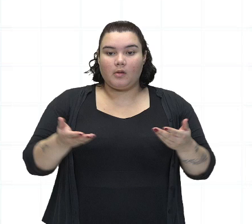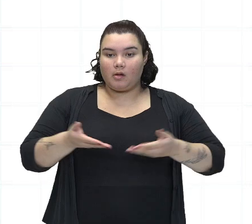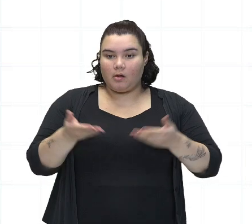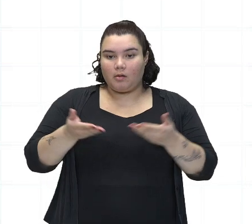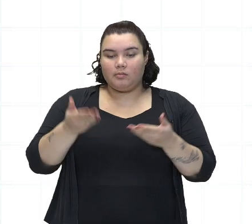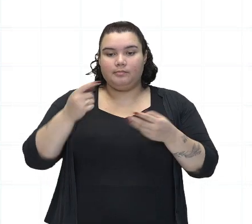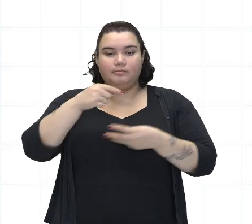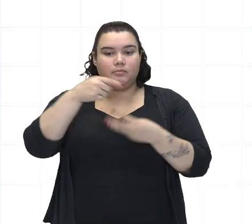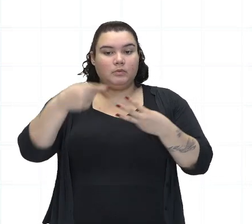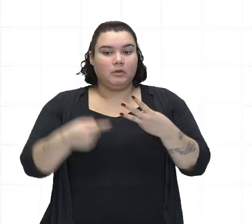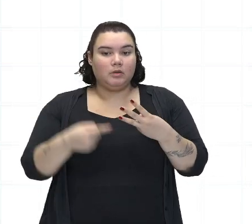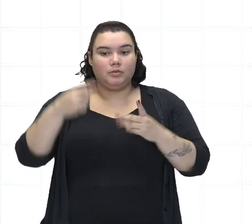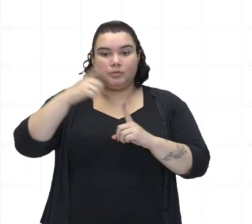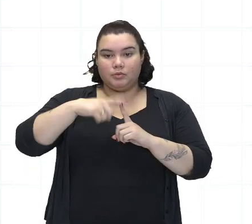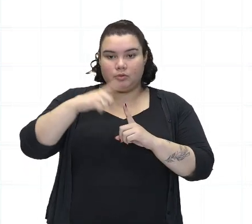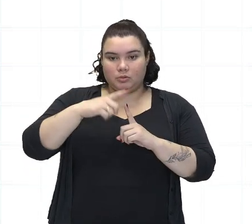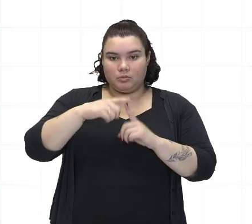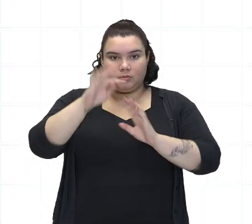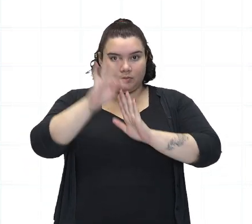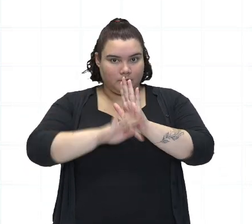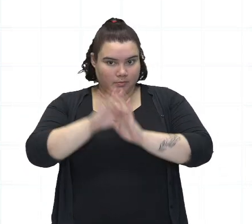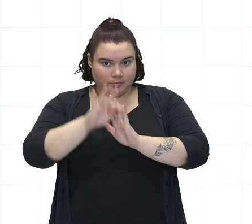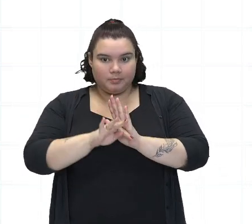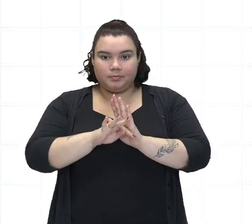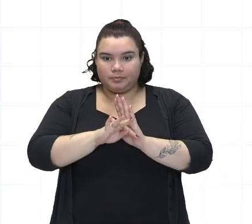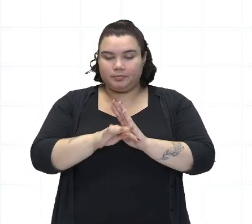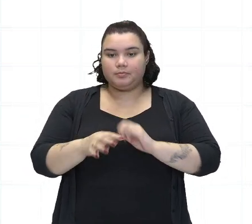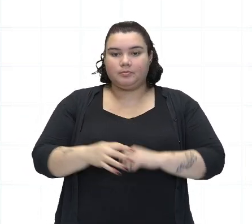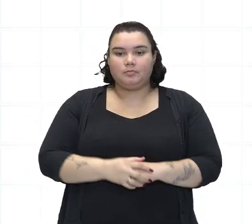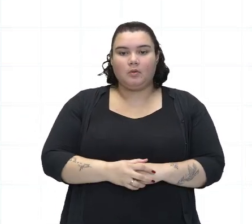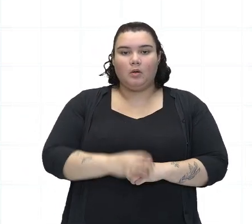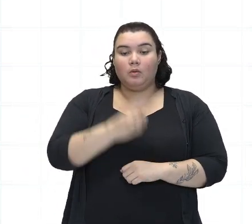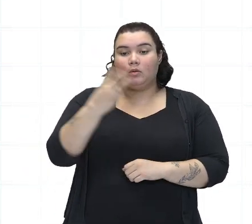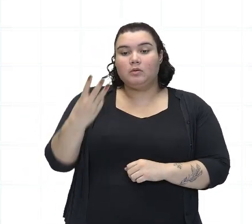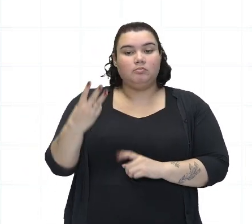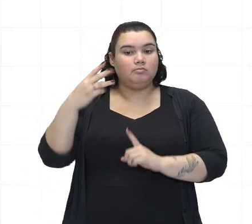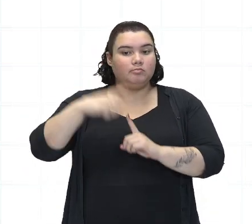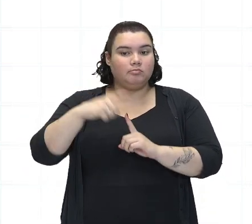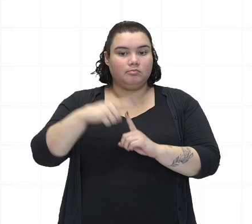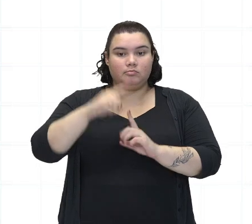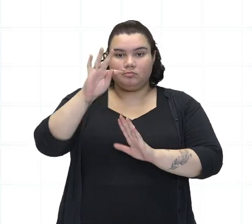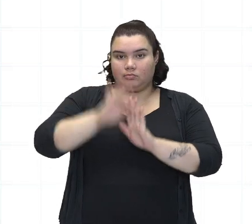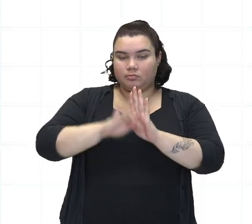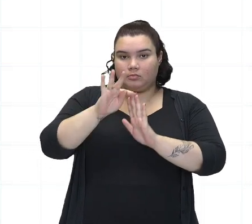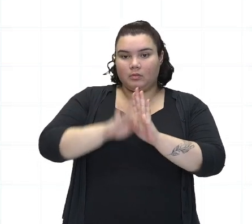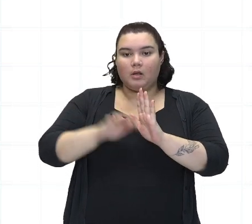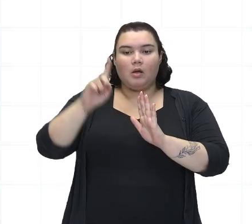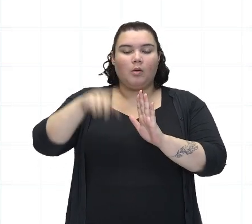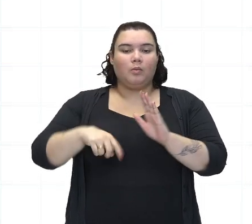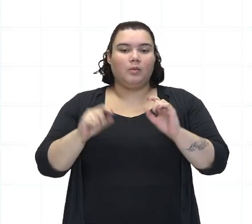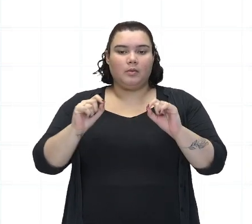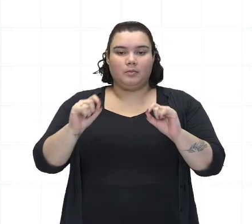três de textos clássicos. Os três tipos de textos são